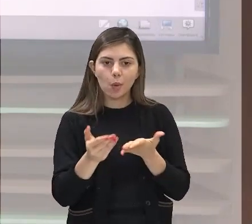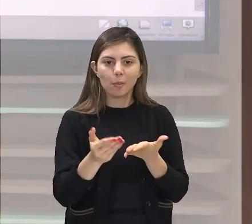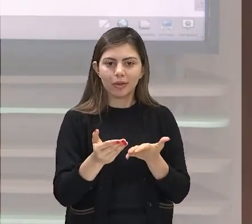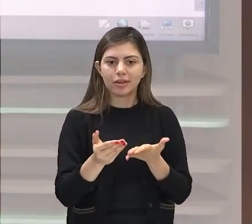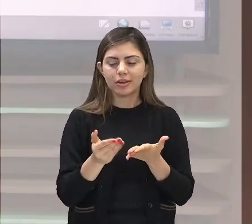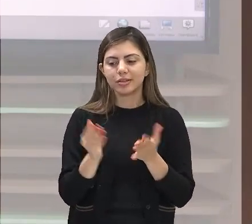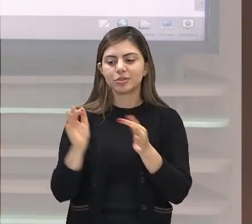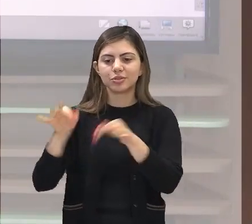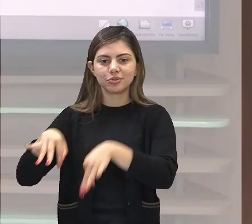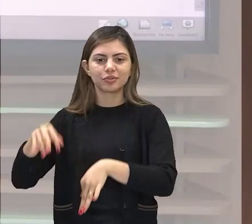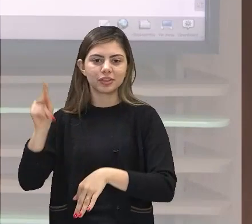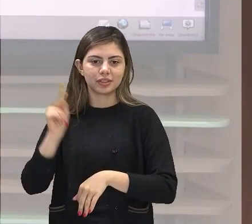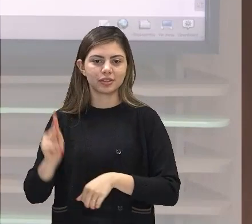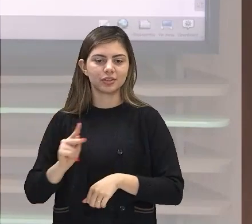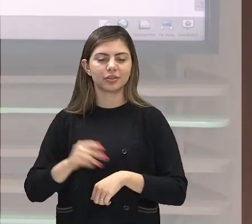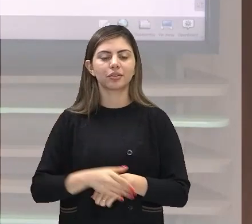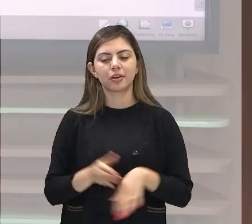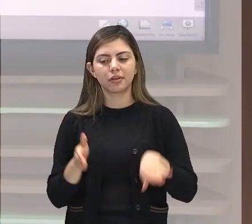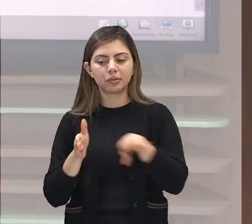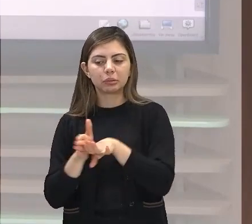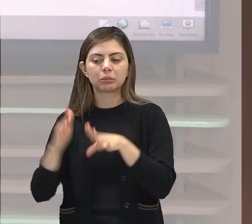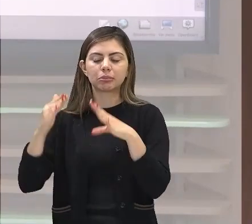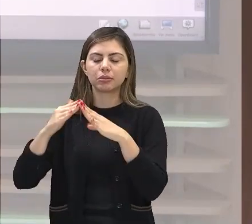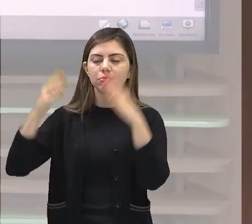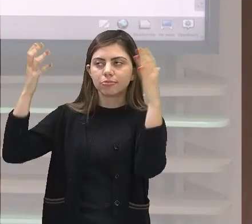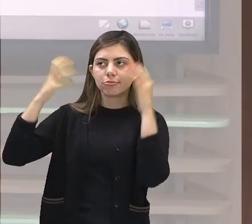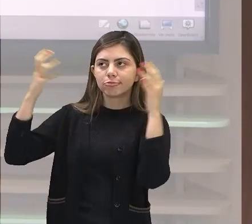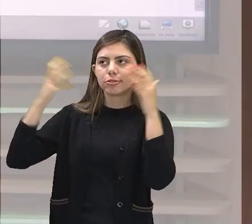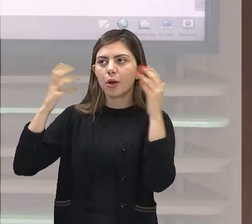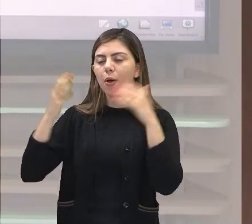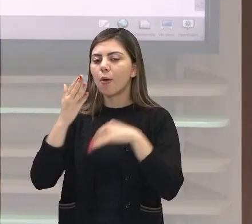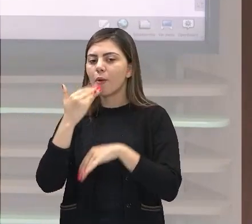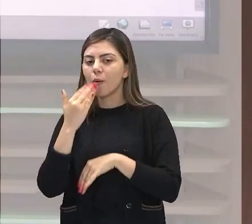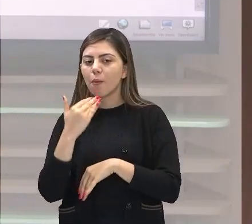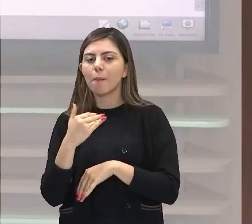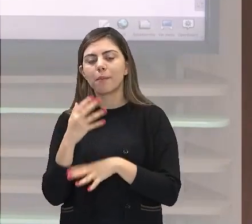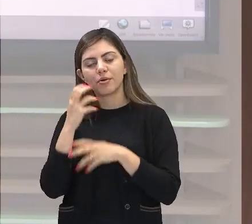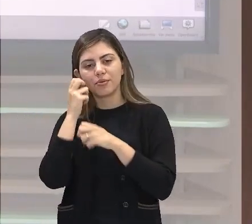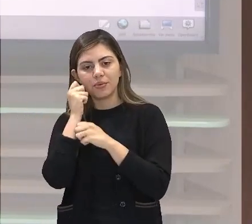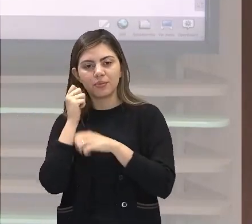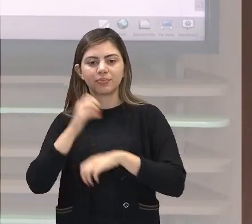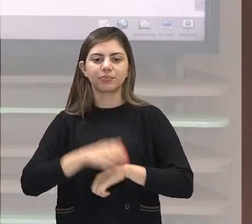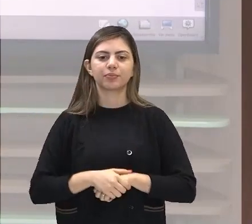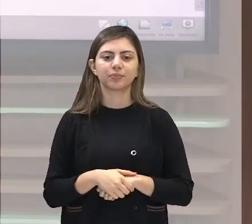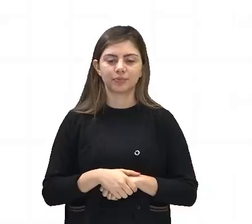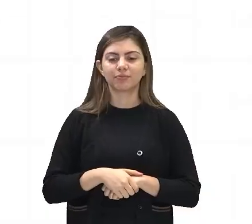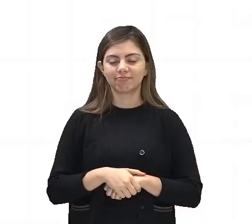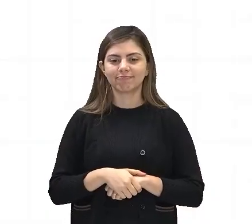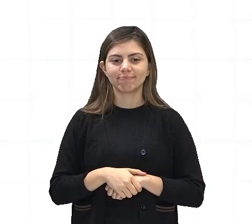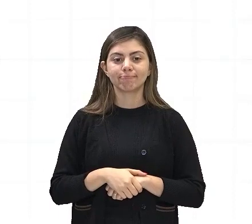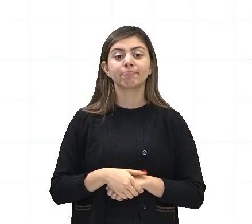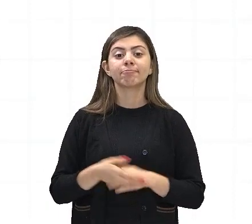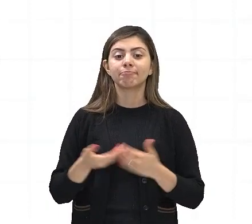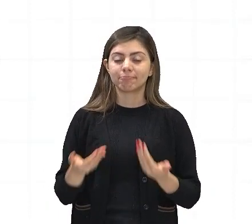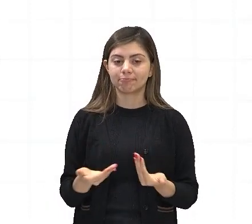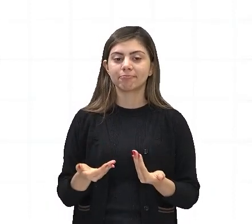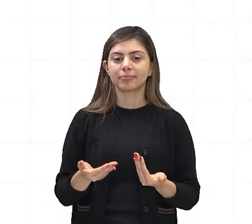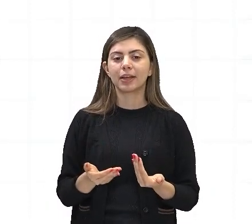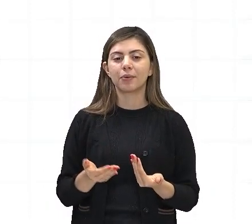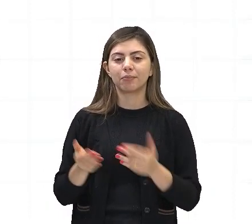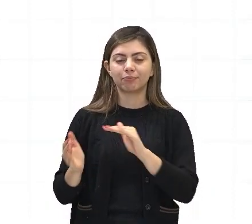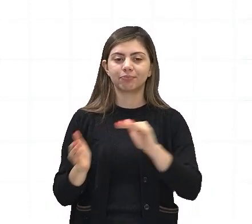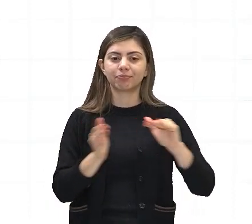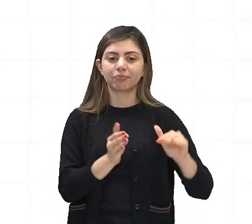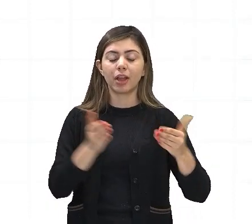fim. O fim foi quando ele voltou para casa, tomou banho, jantou e foi dormir. Muito bem. Seguindo, então, agora nós vamos ver o